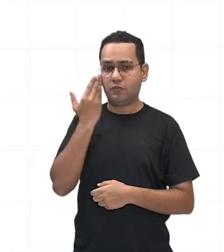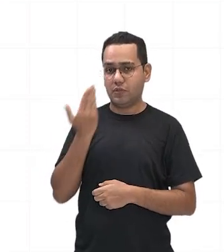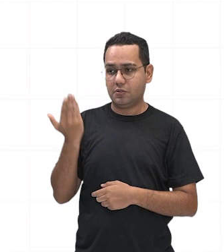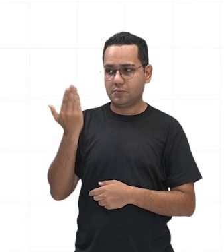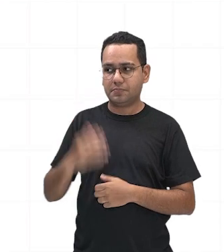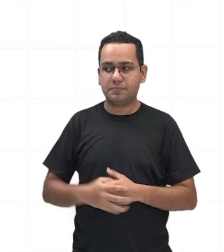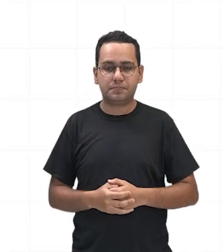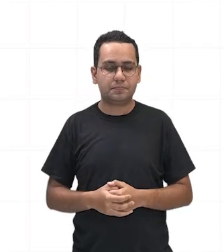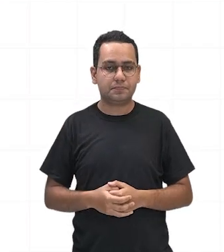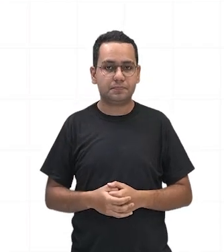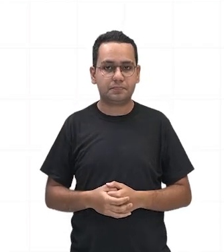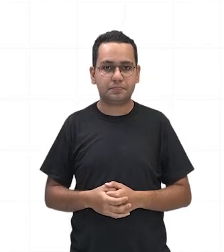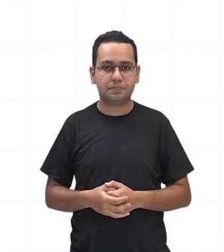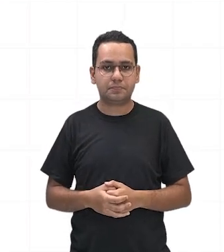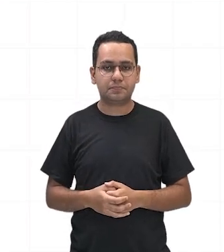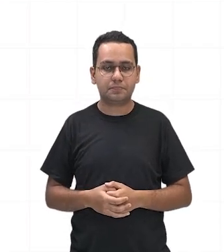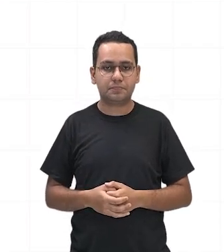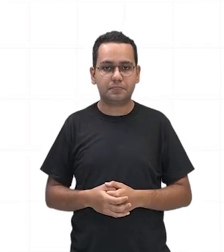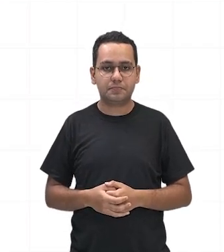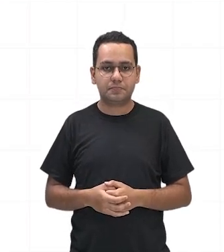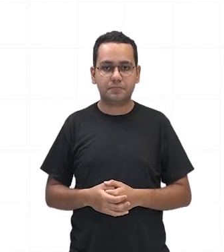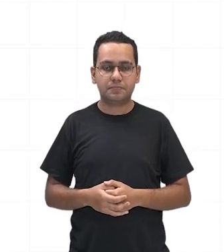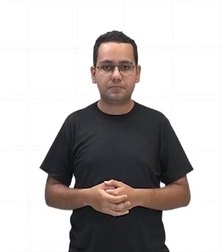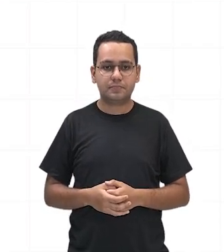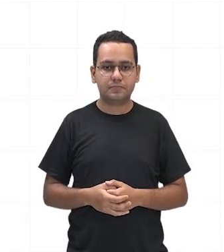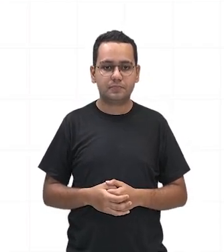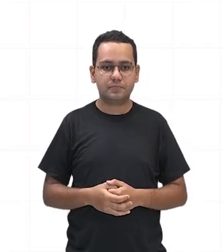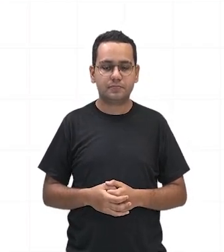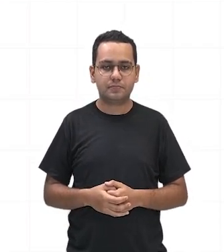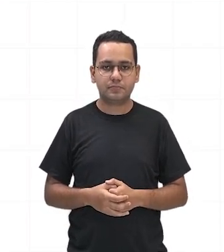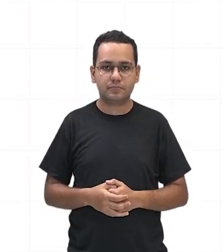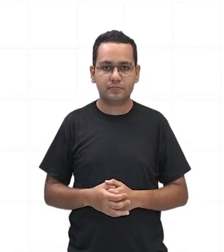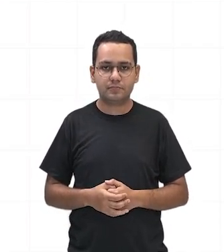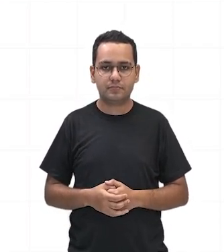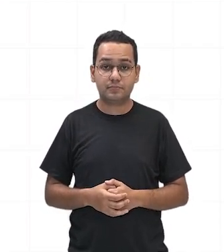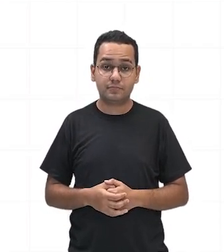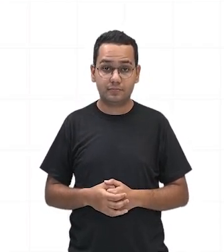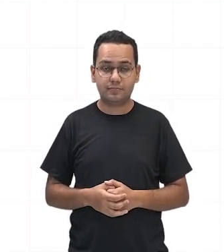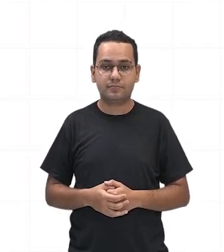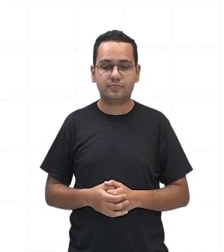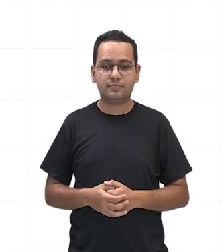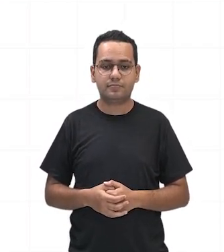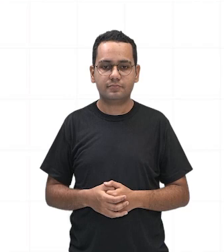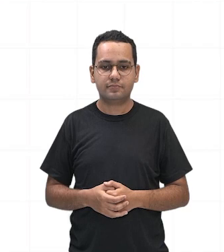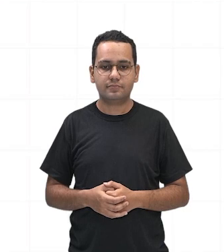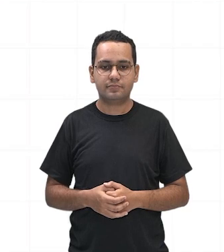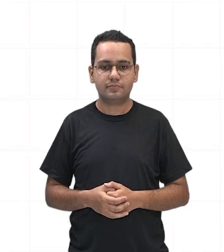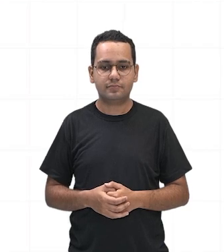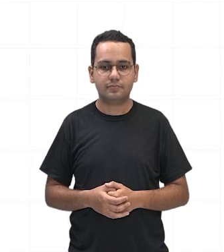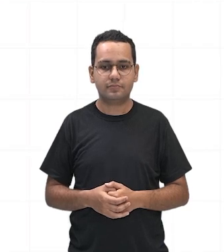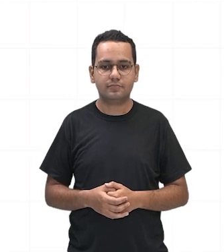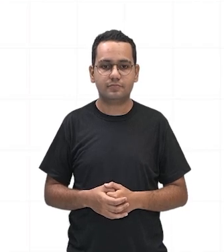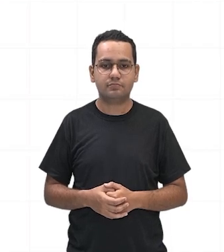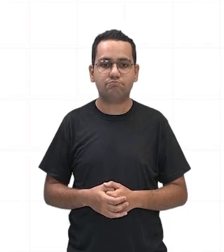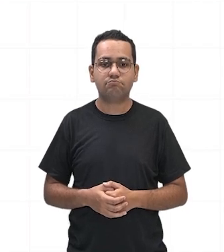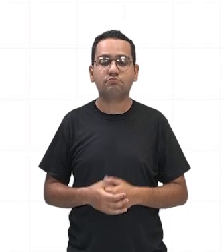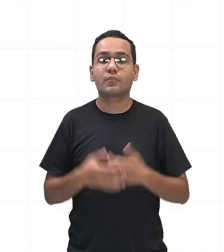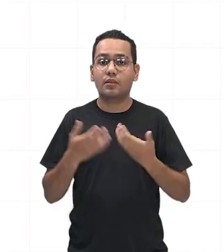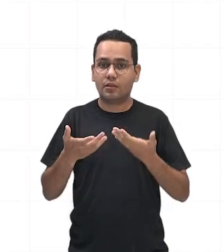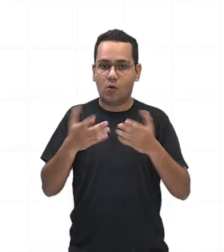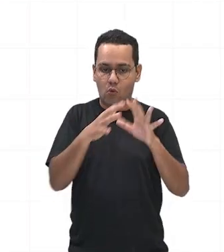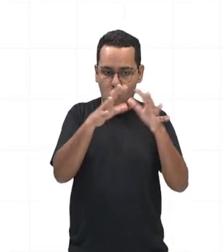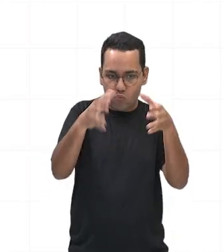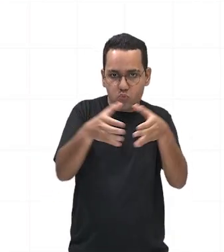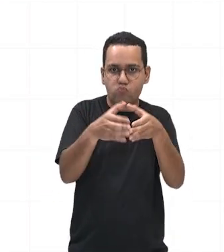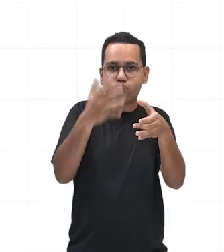os franciscanos, os dominicanos, os carmelitas e agostinianos. Então, esses monges, eles vão